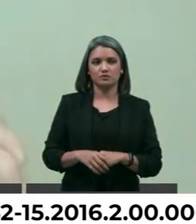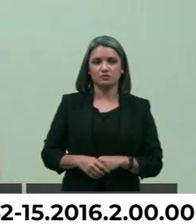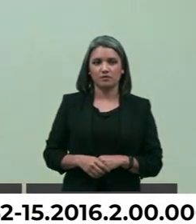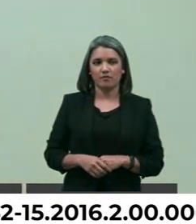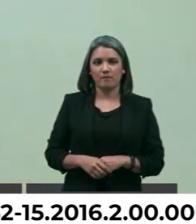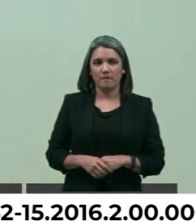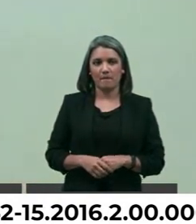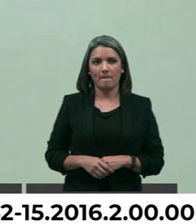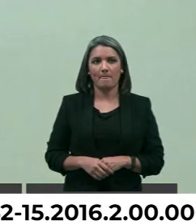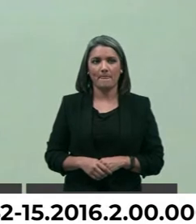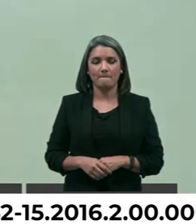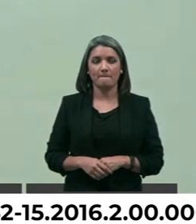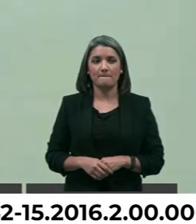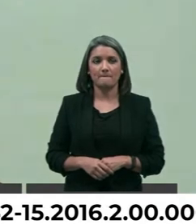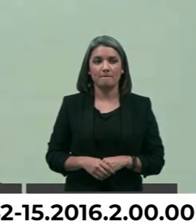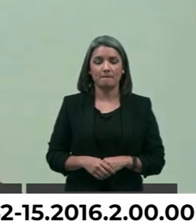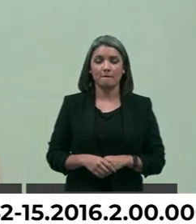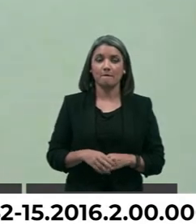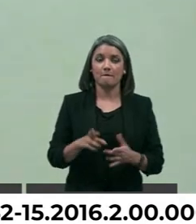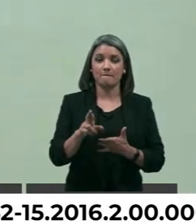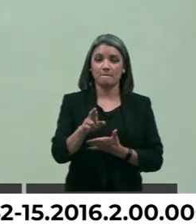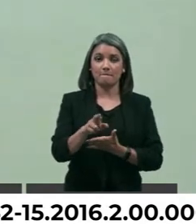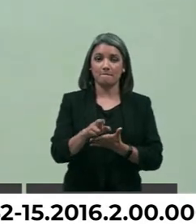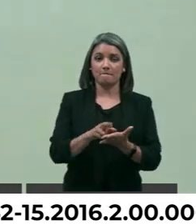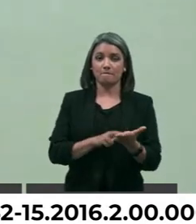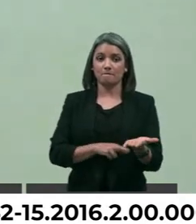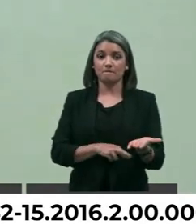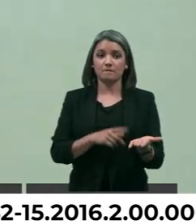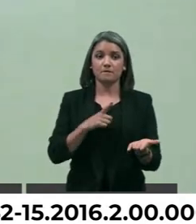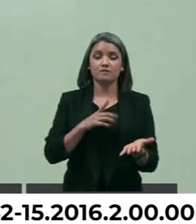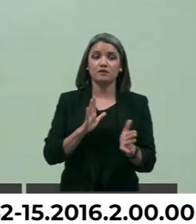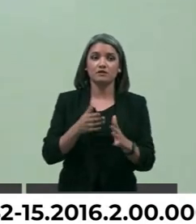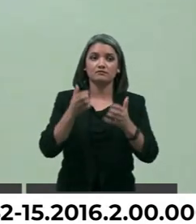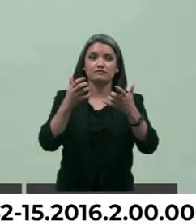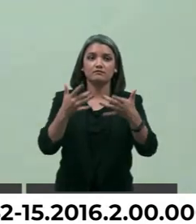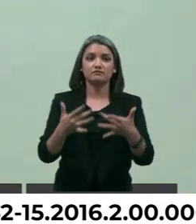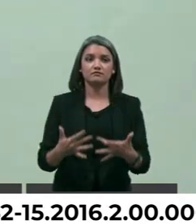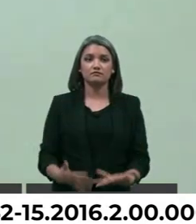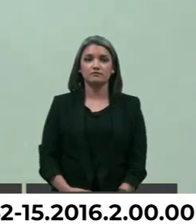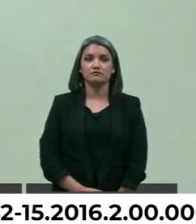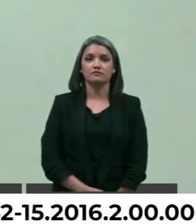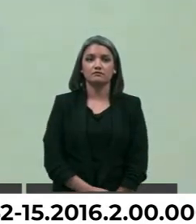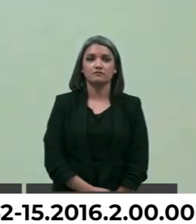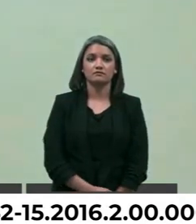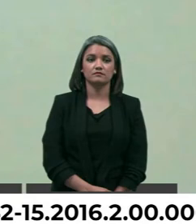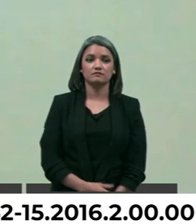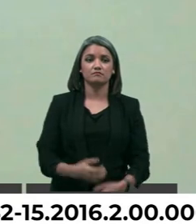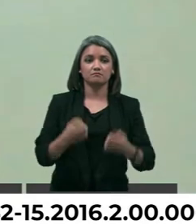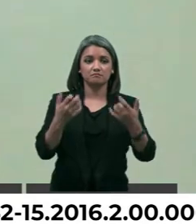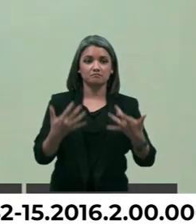porque o relatório em si, ele já explica a situação